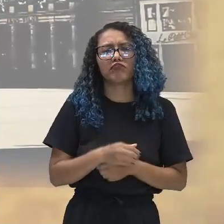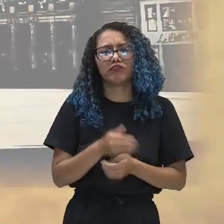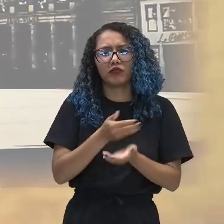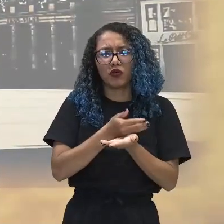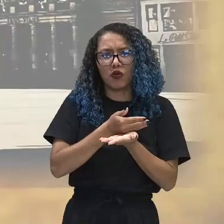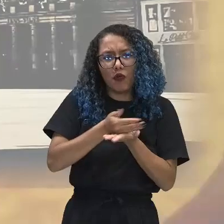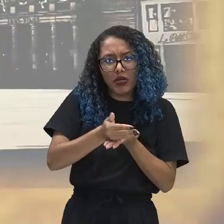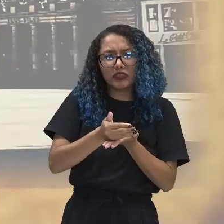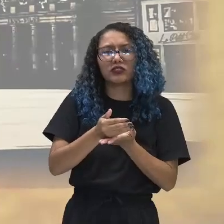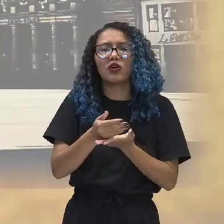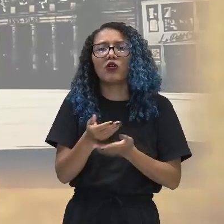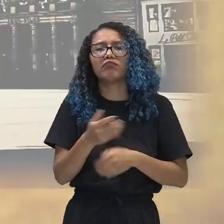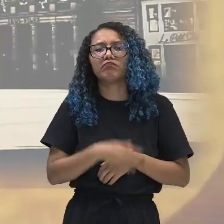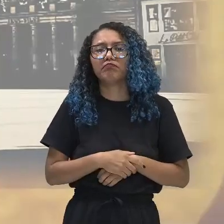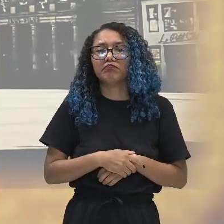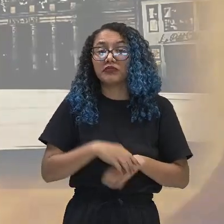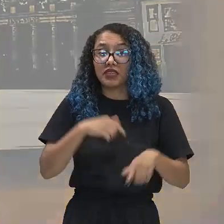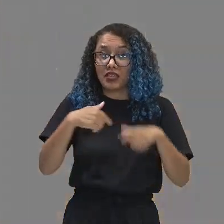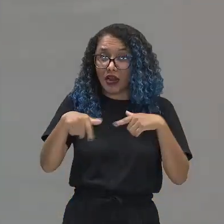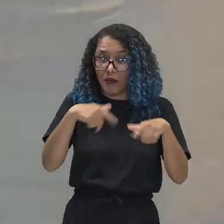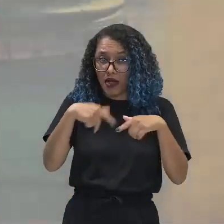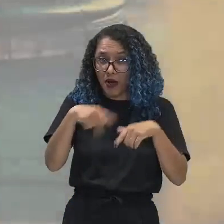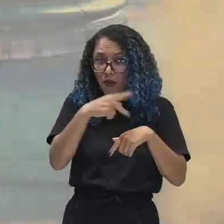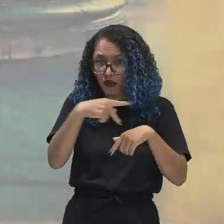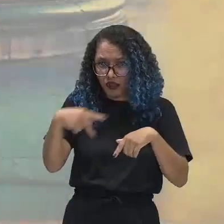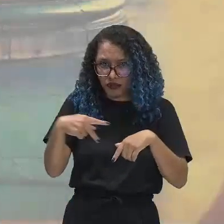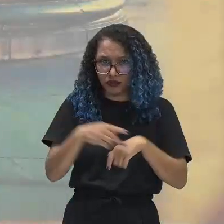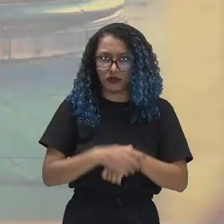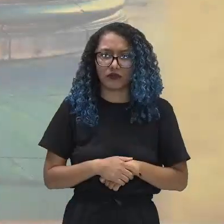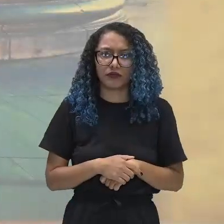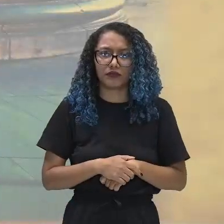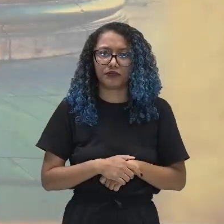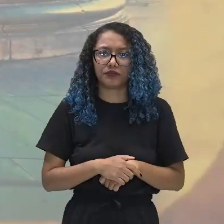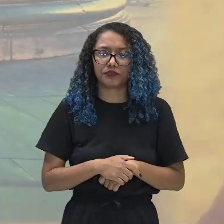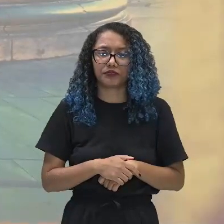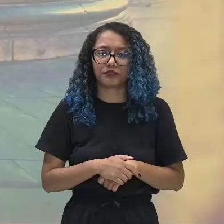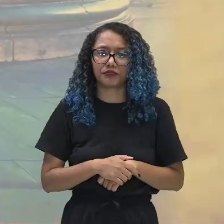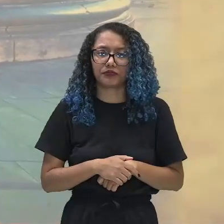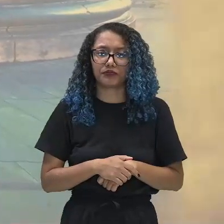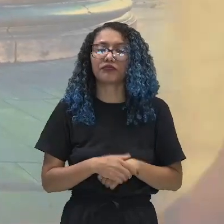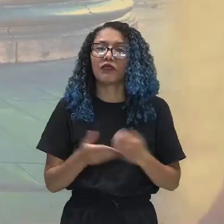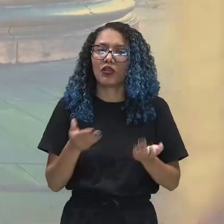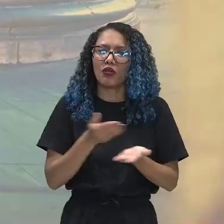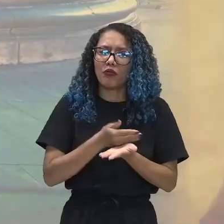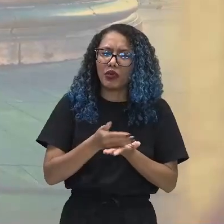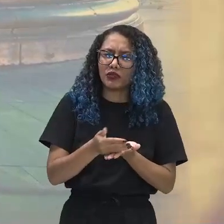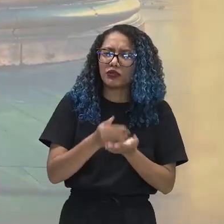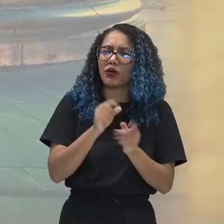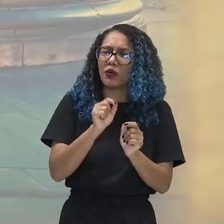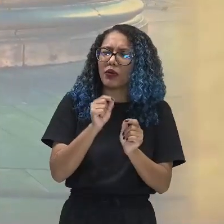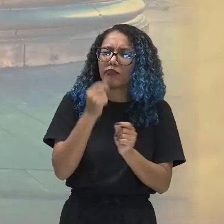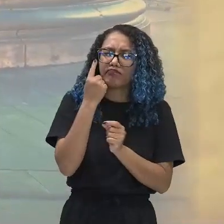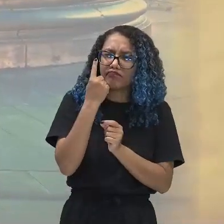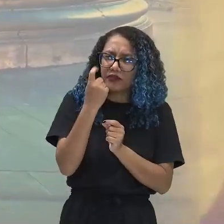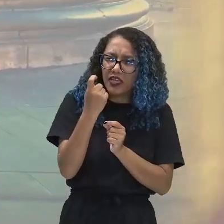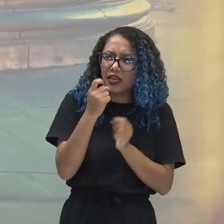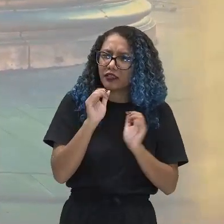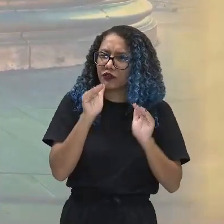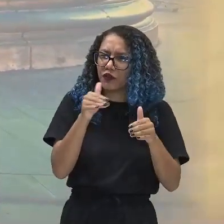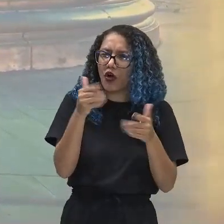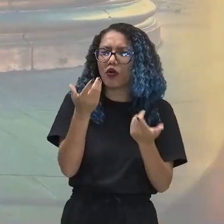Sens, Saint-Quentin e Troyes. Foi como professor que começou a se interessar pelas questões sociais.